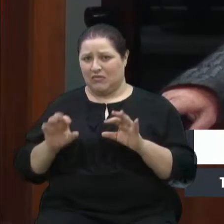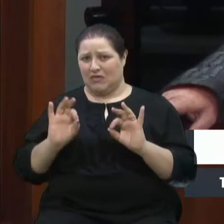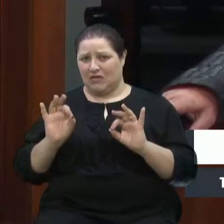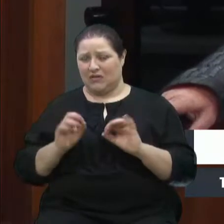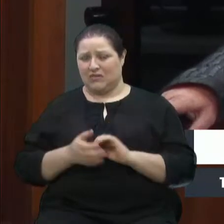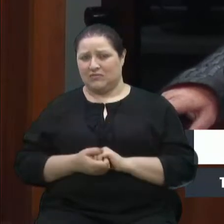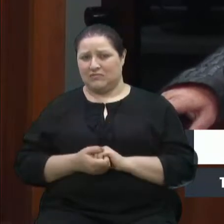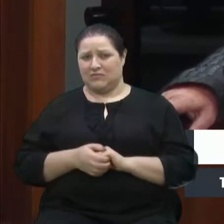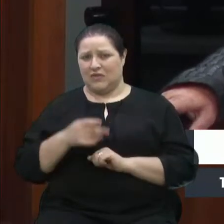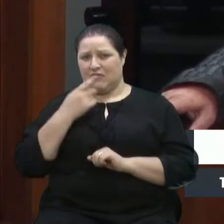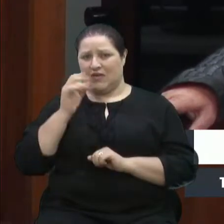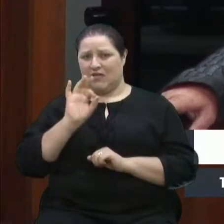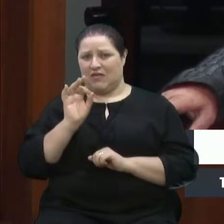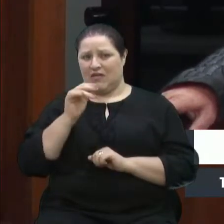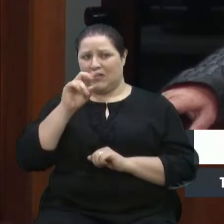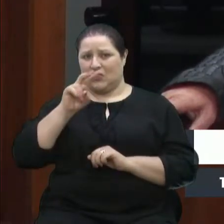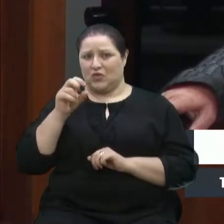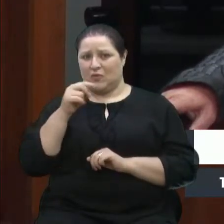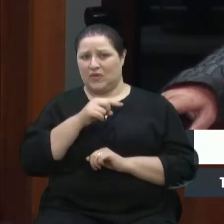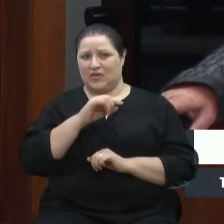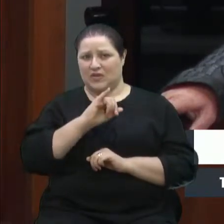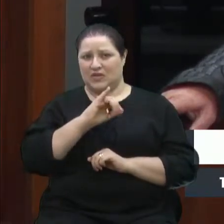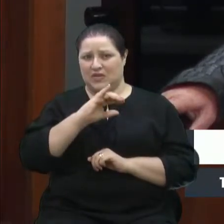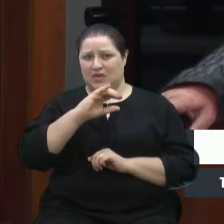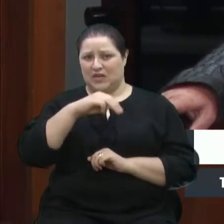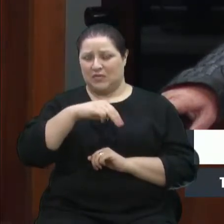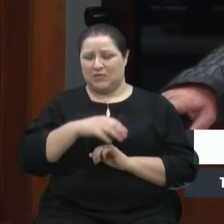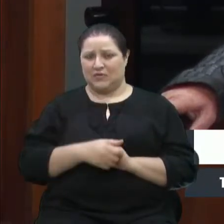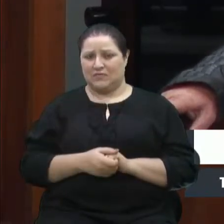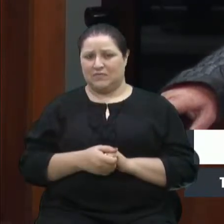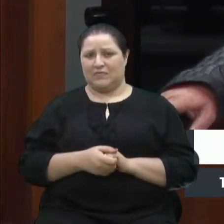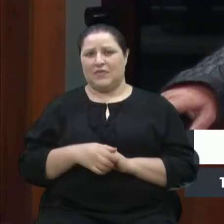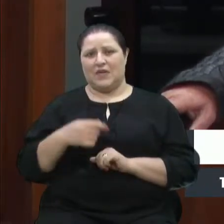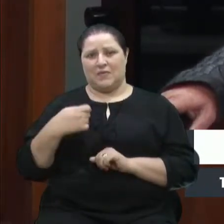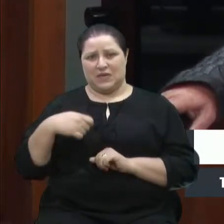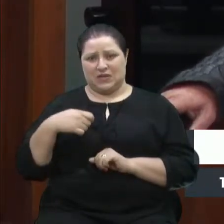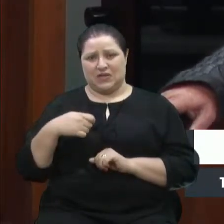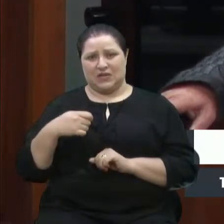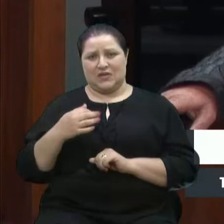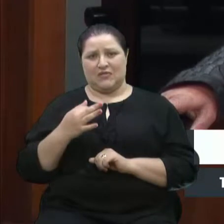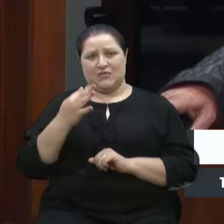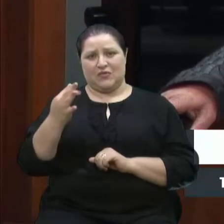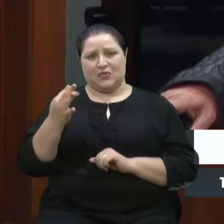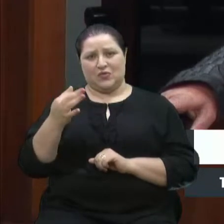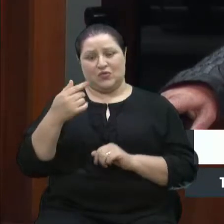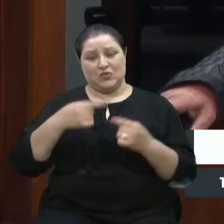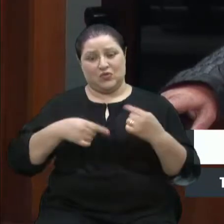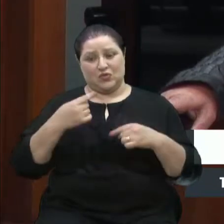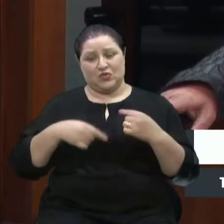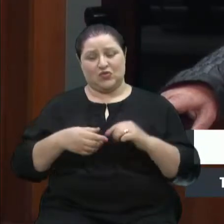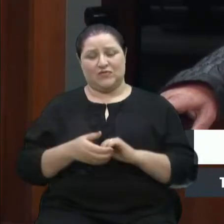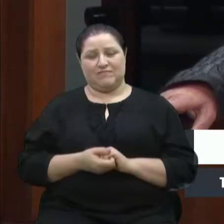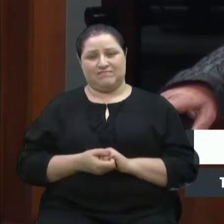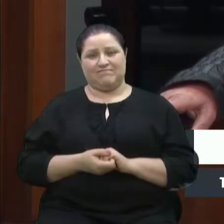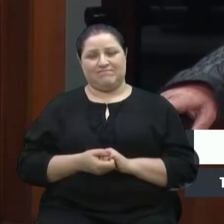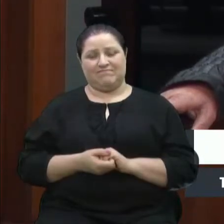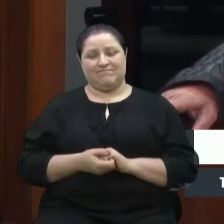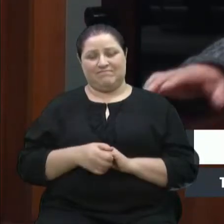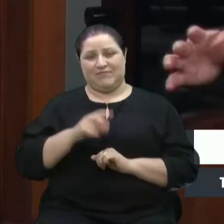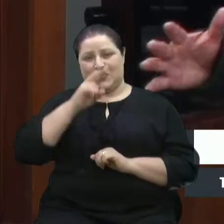tocado esse assunto porque isso nós precisamos aí no segundo momento é discutir vereadores